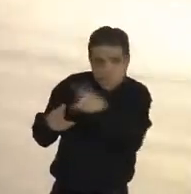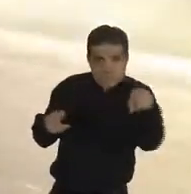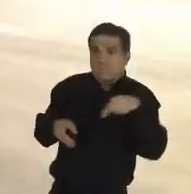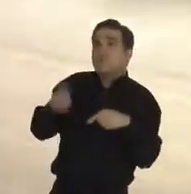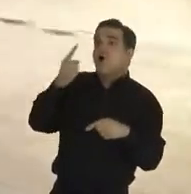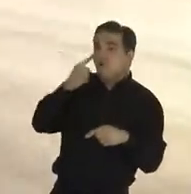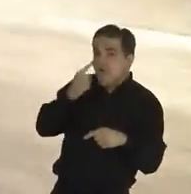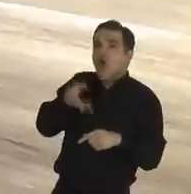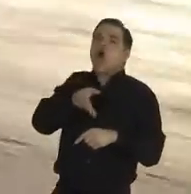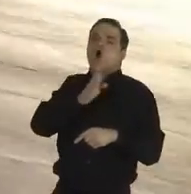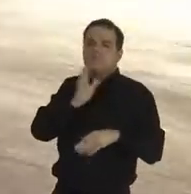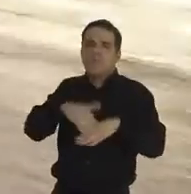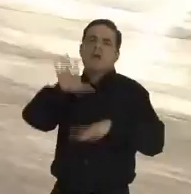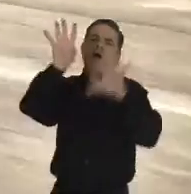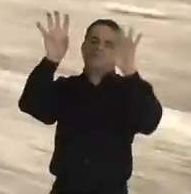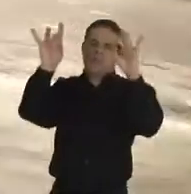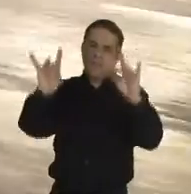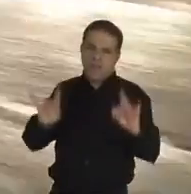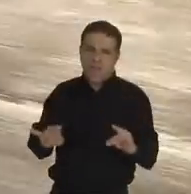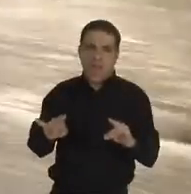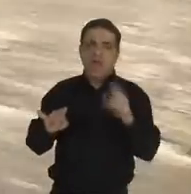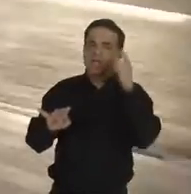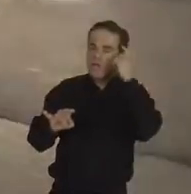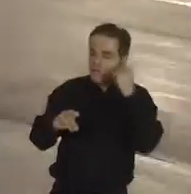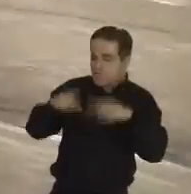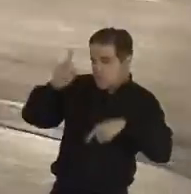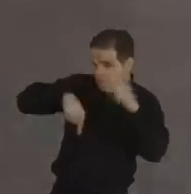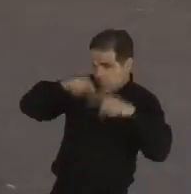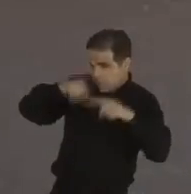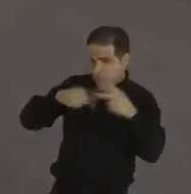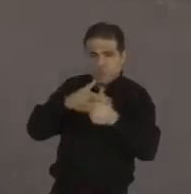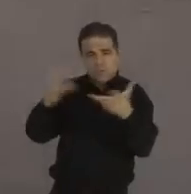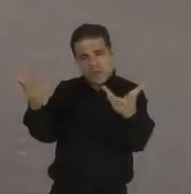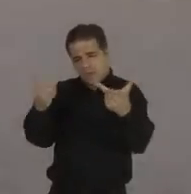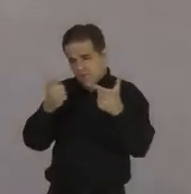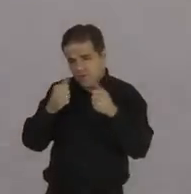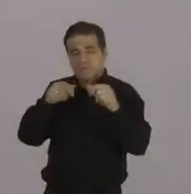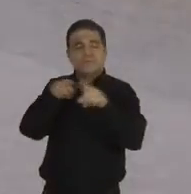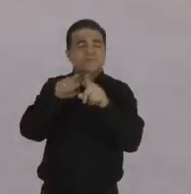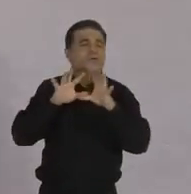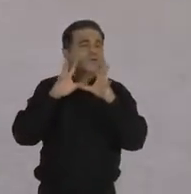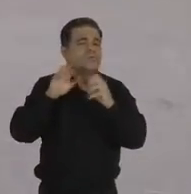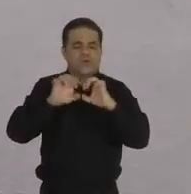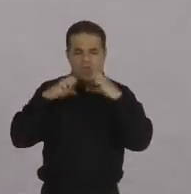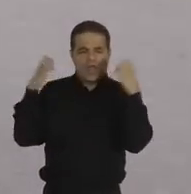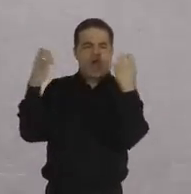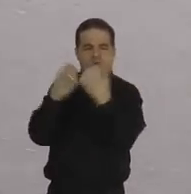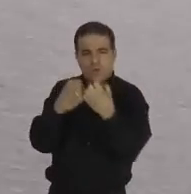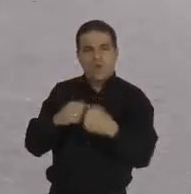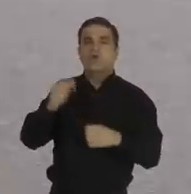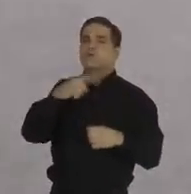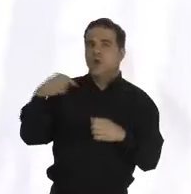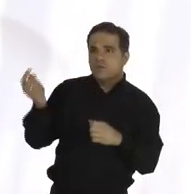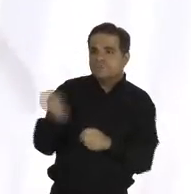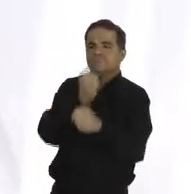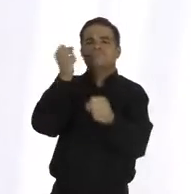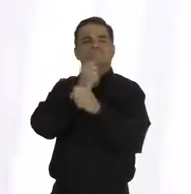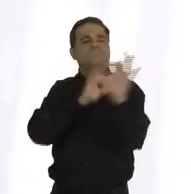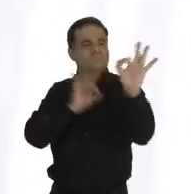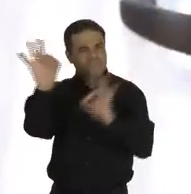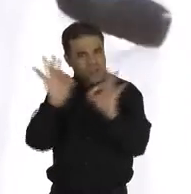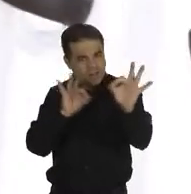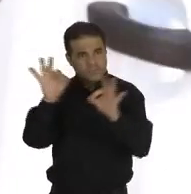conhecer e muito mais detalhe não só esse produto maravilhoso mas todo e o sistema de soluções que a gente construiu